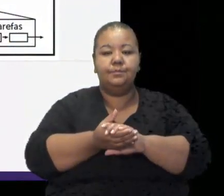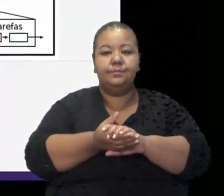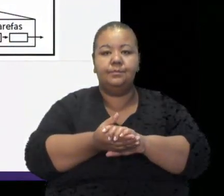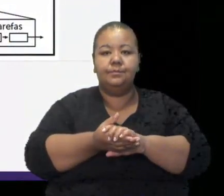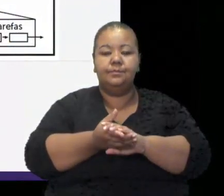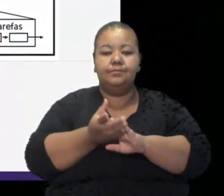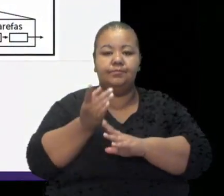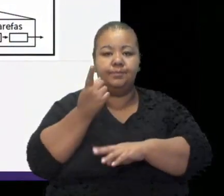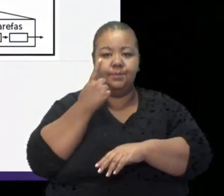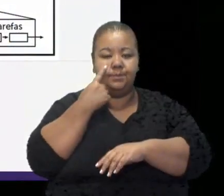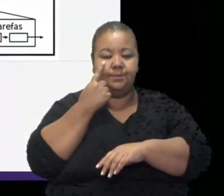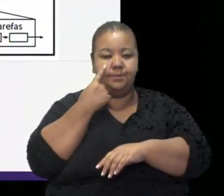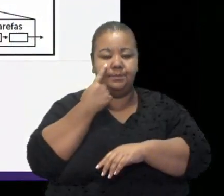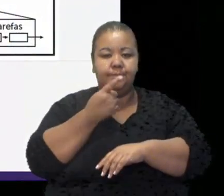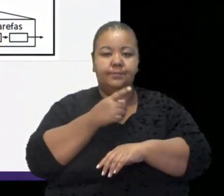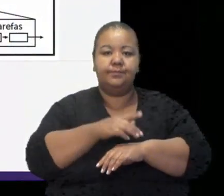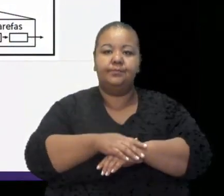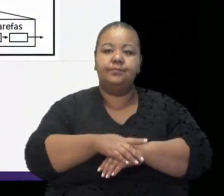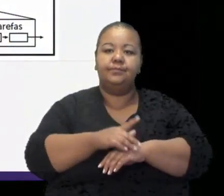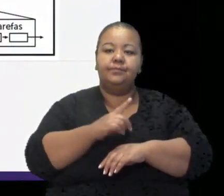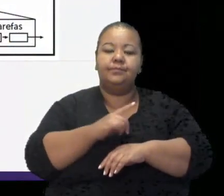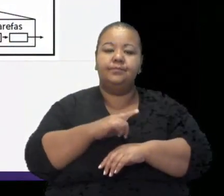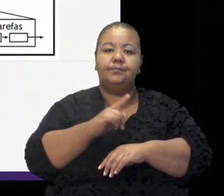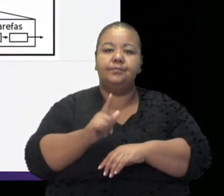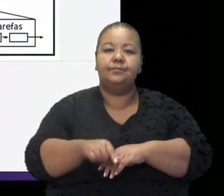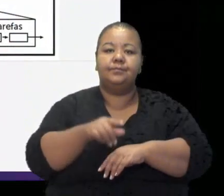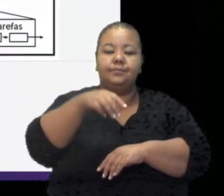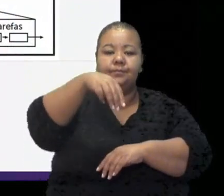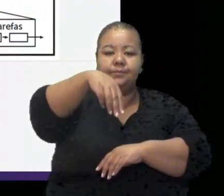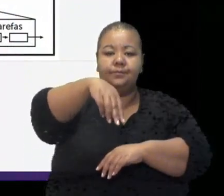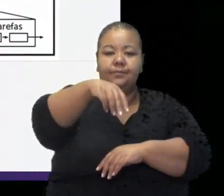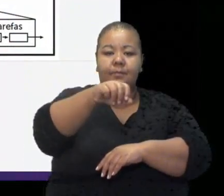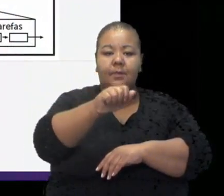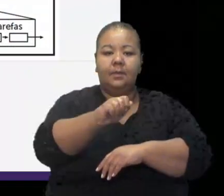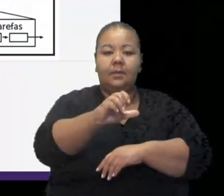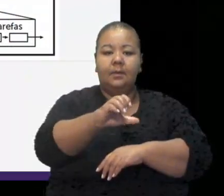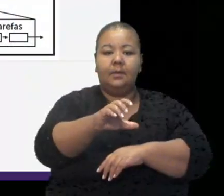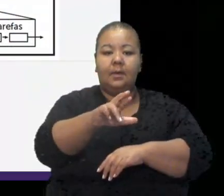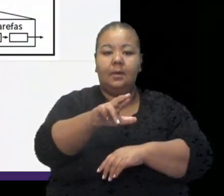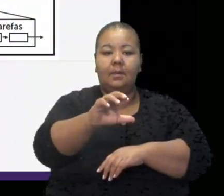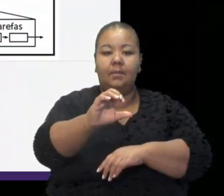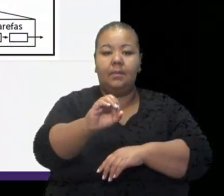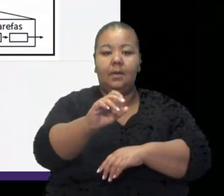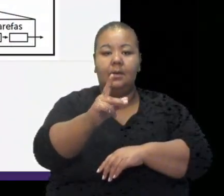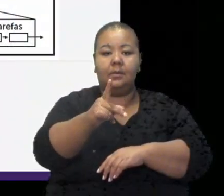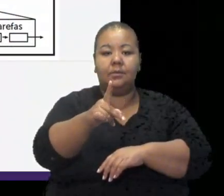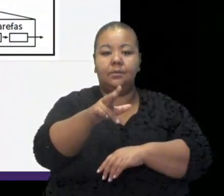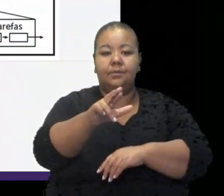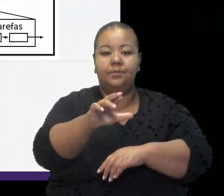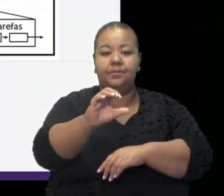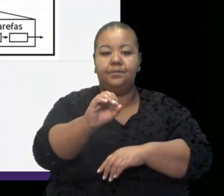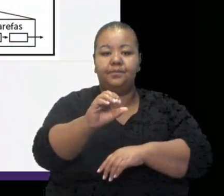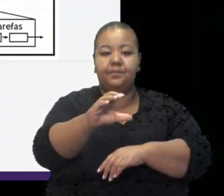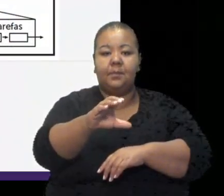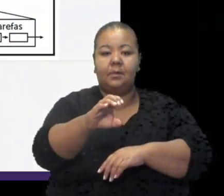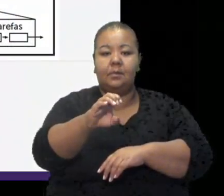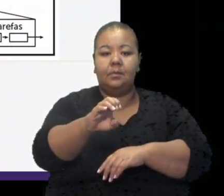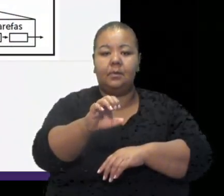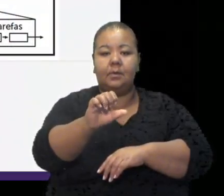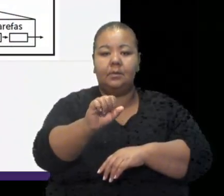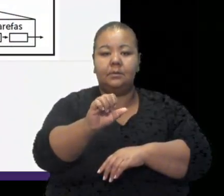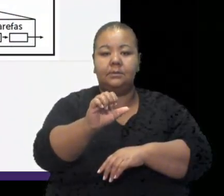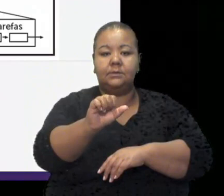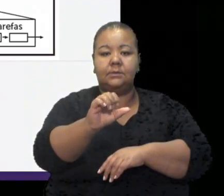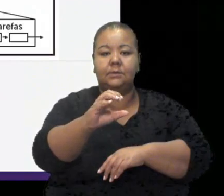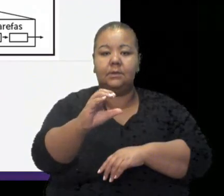Então tá aí, ó. Então tem os macroprocessos, que é tudo que vai acontecer dentro da produção. Se a gente pensar, né,